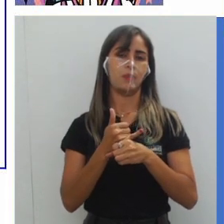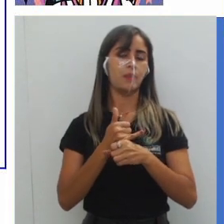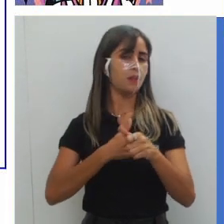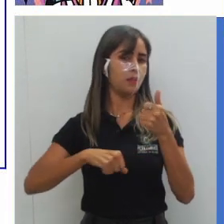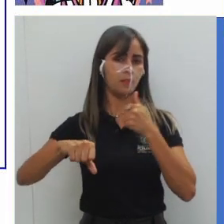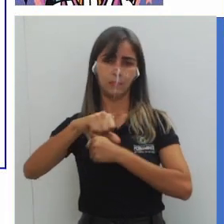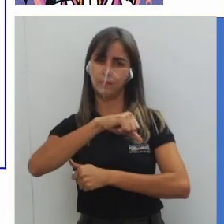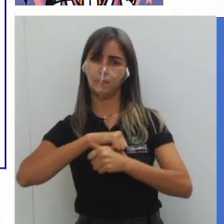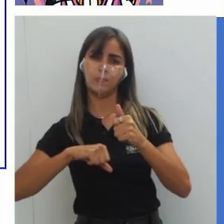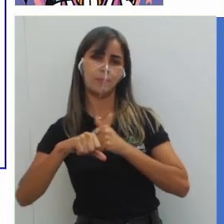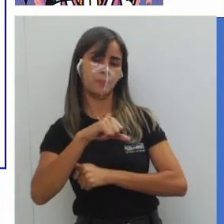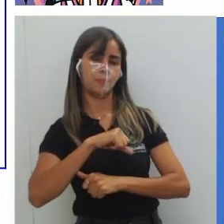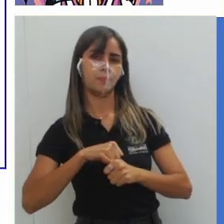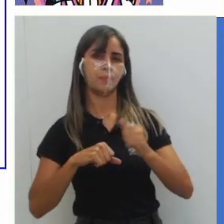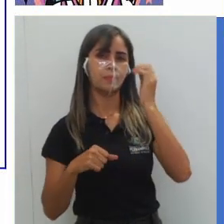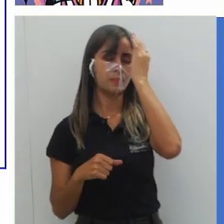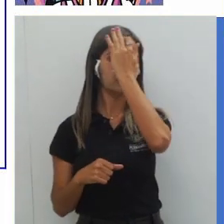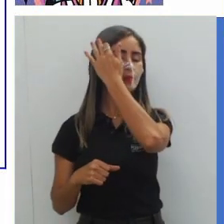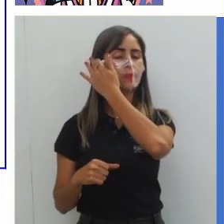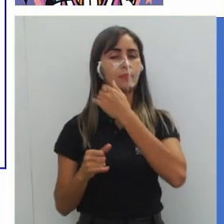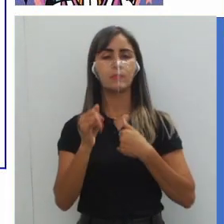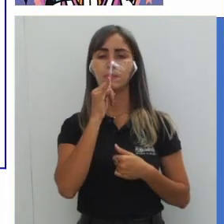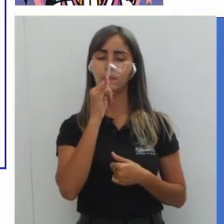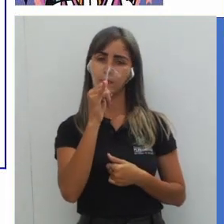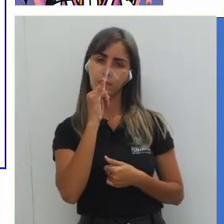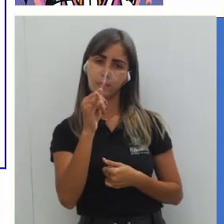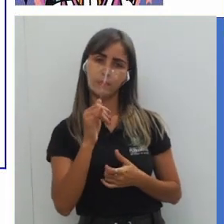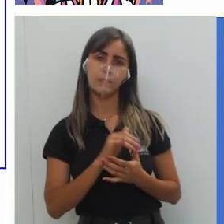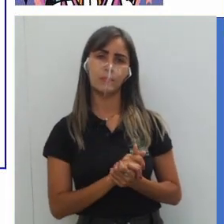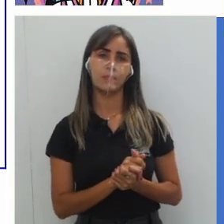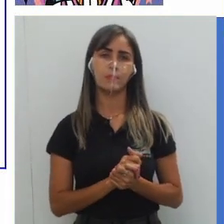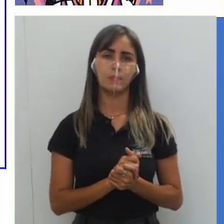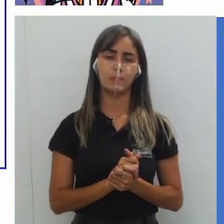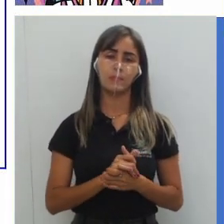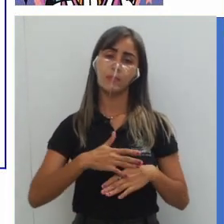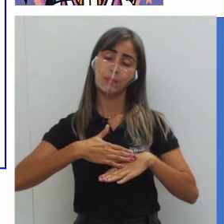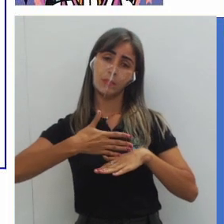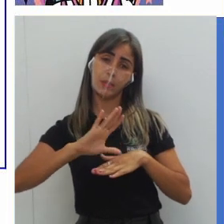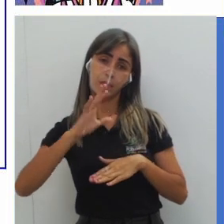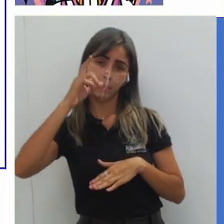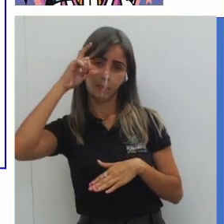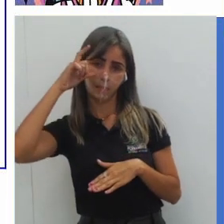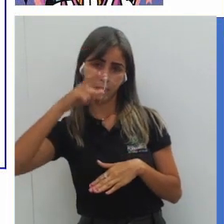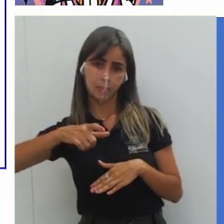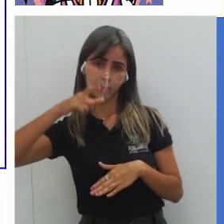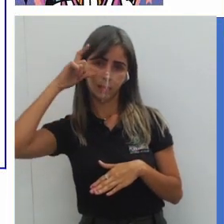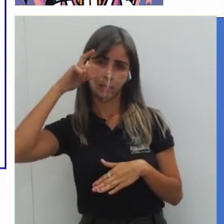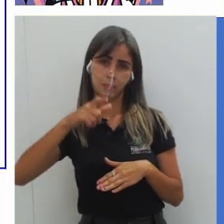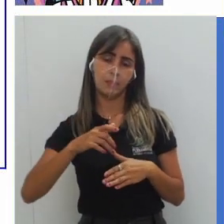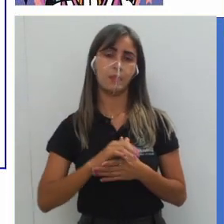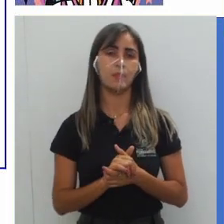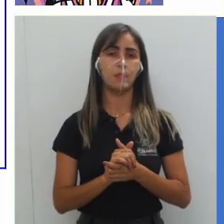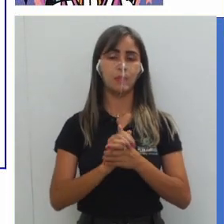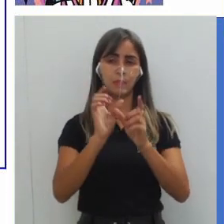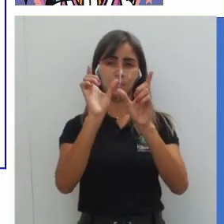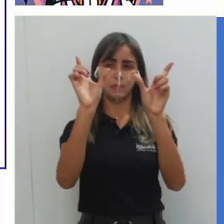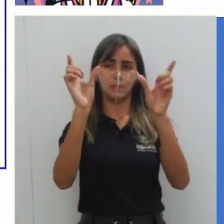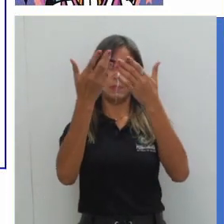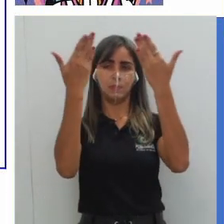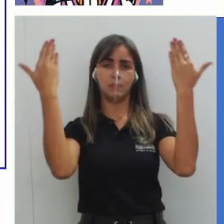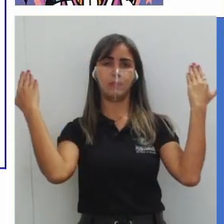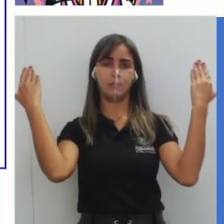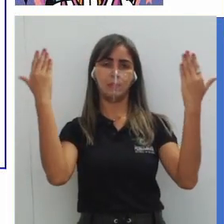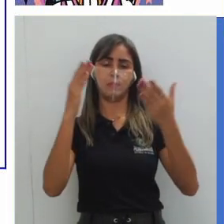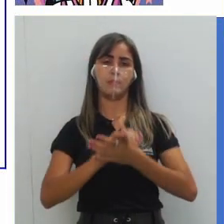não sofre alteração. Então, por exemplo, se eu quero dizer que algo é mais interessante, fica como tem aí na